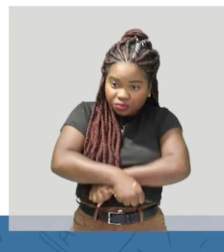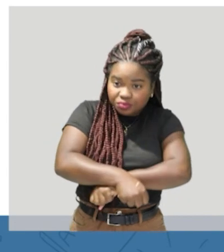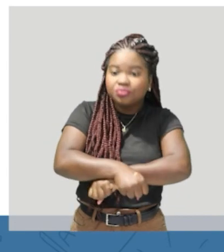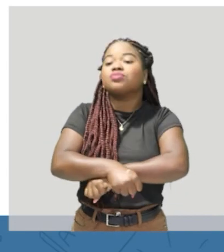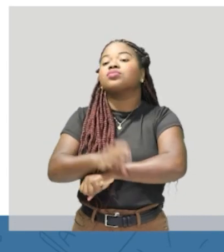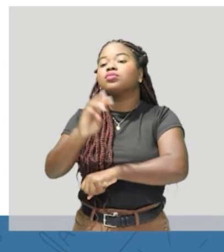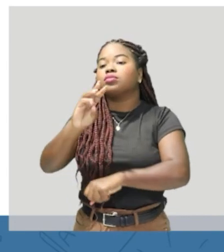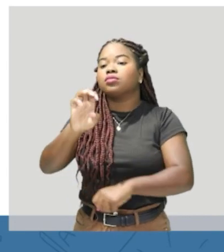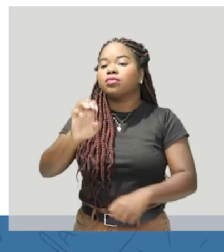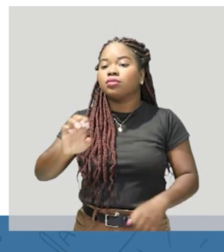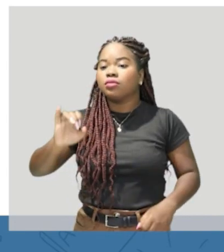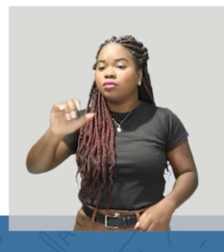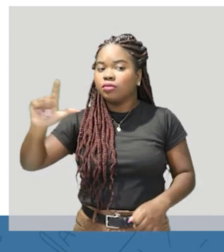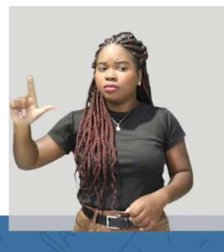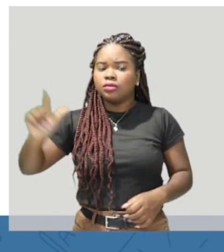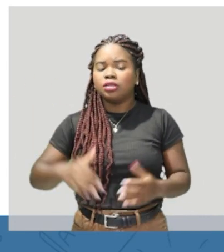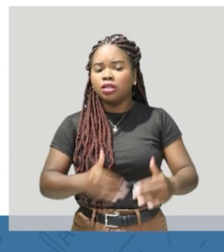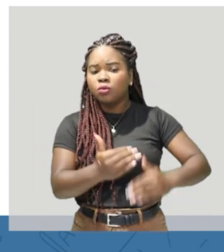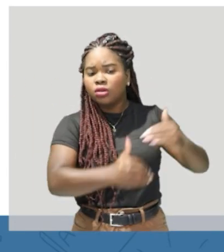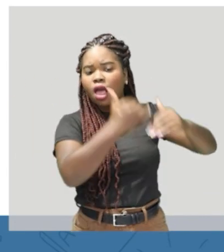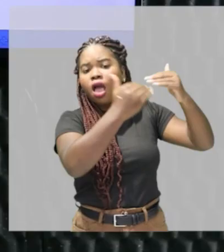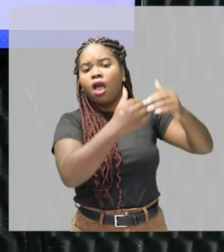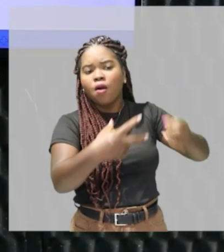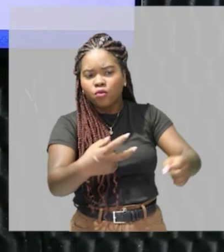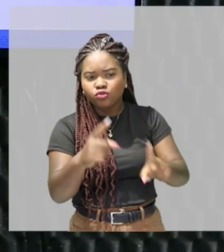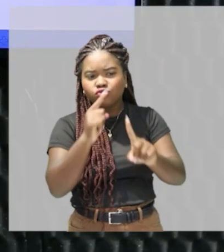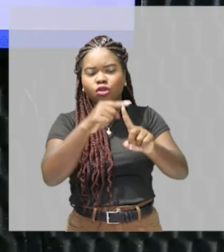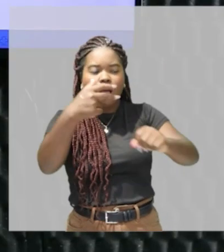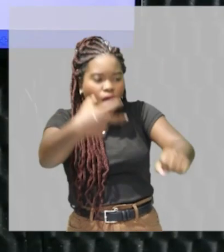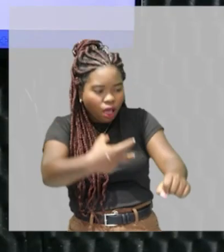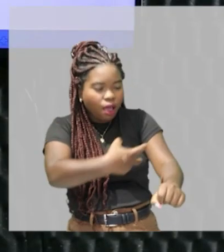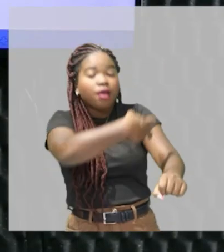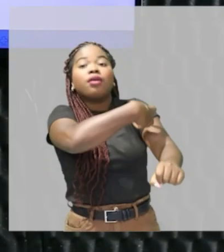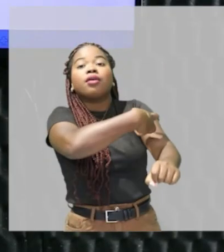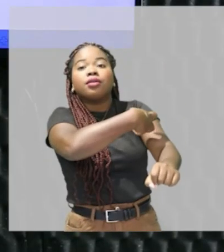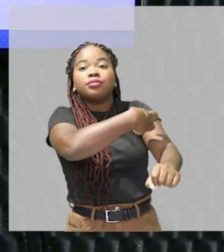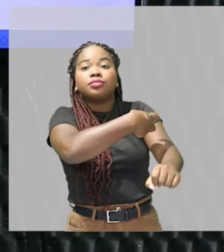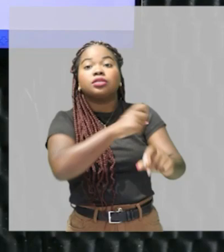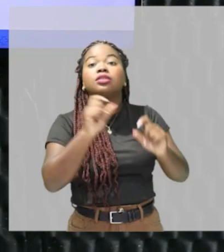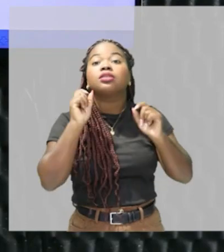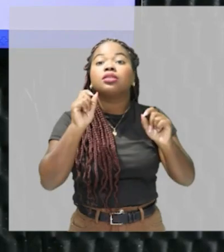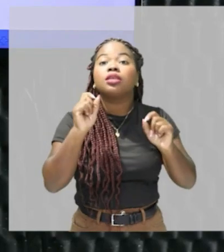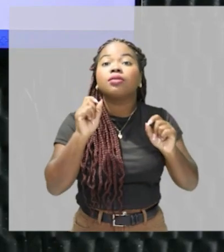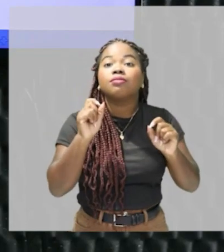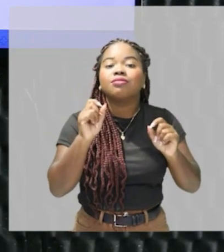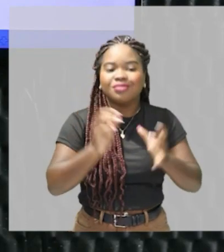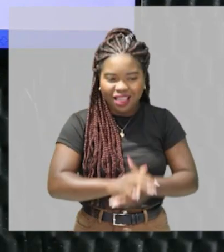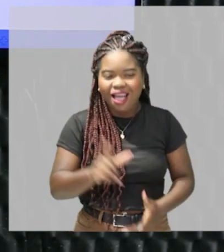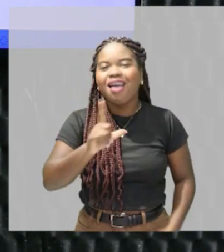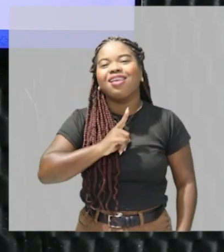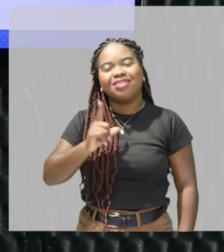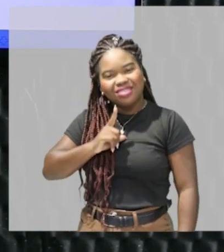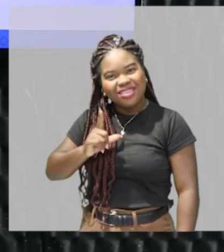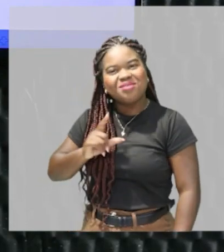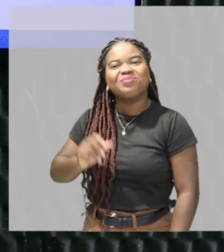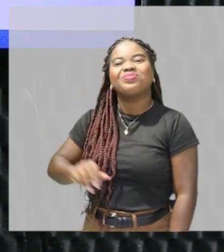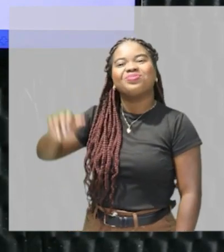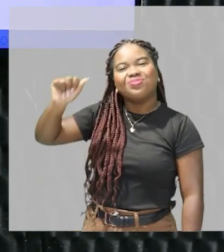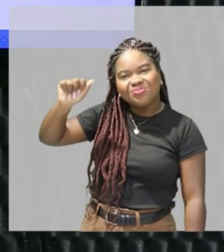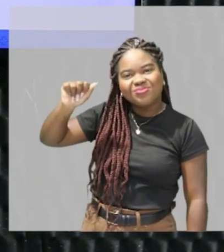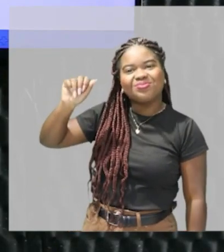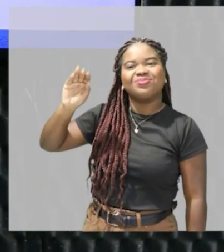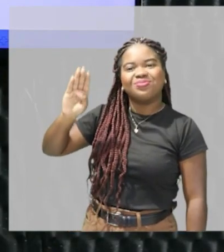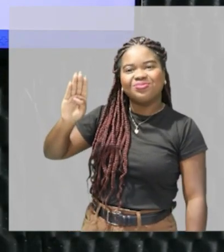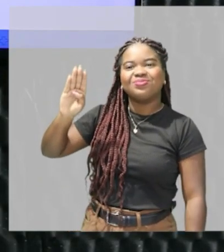estão desenvolvendo uma vacina e aí eu tenho as alternativas. Então,